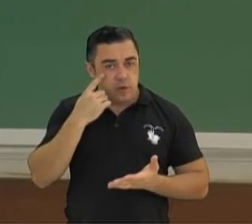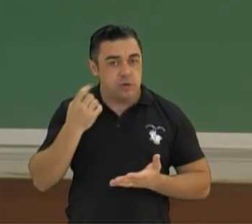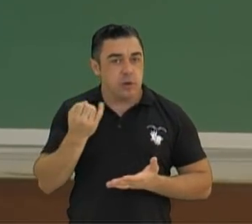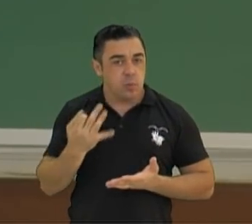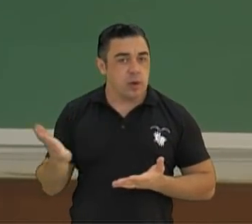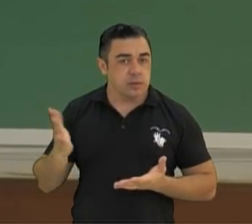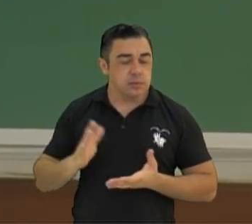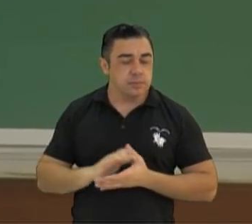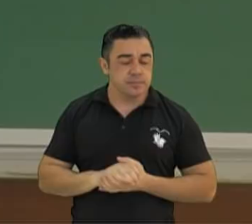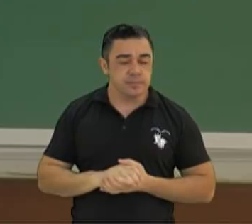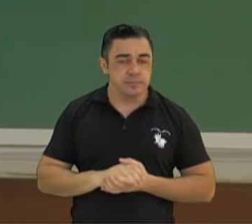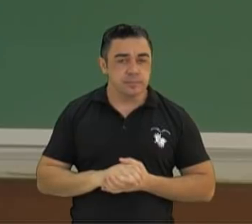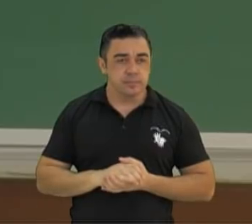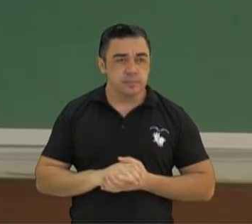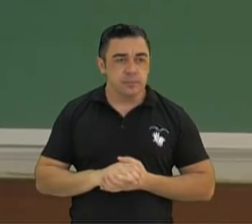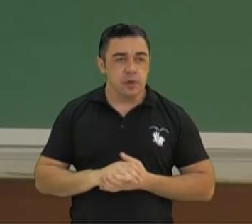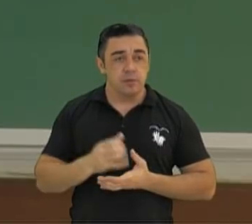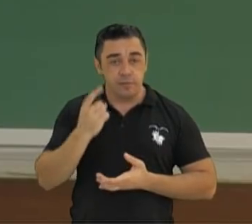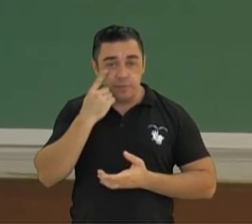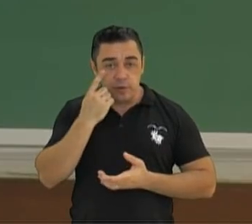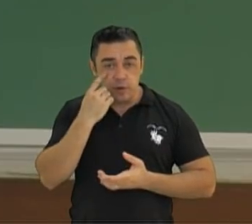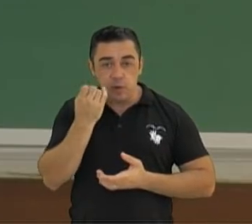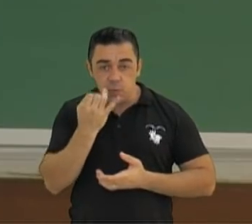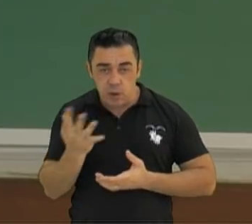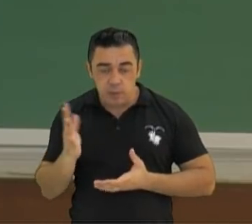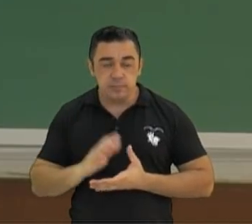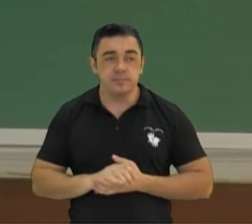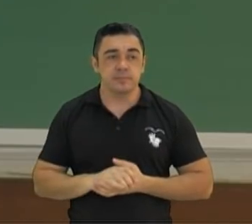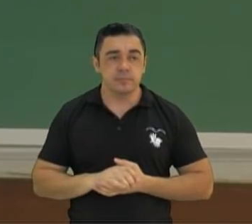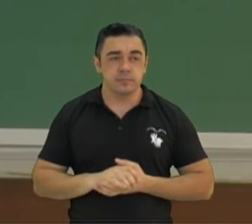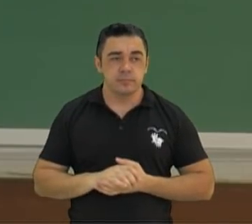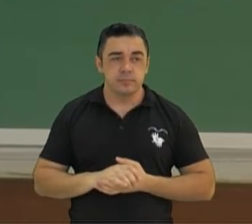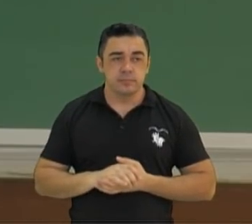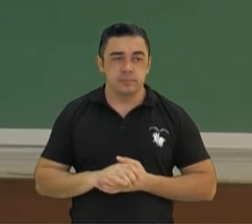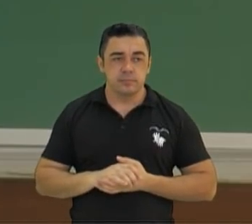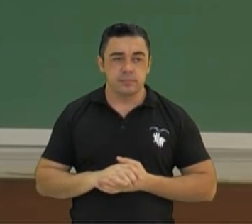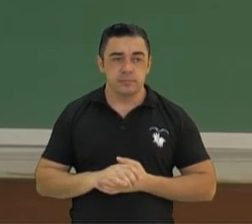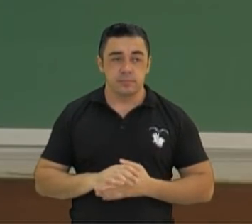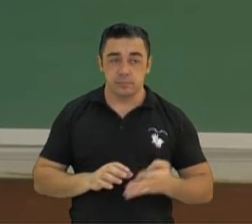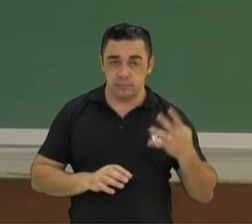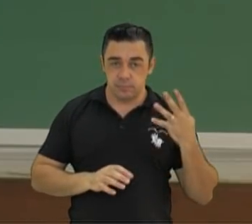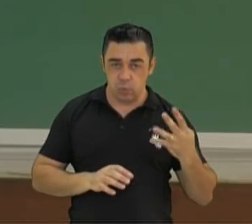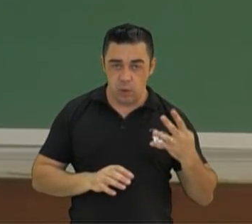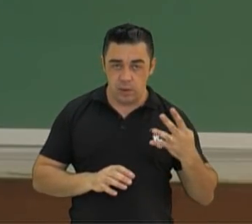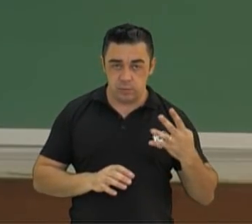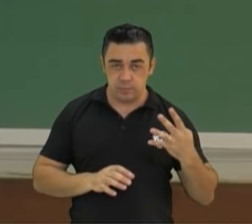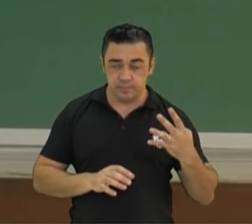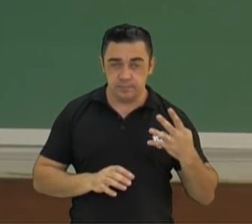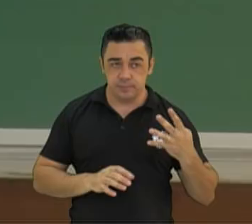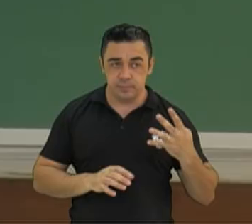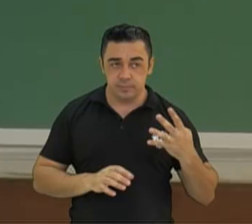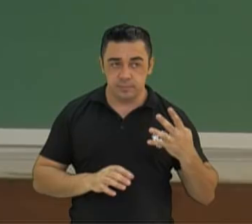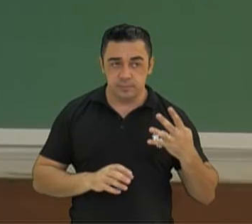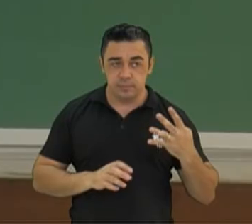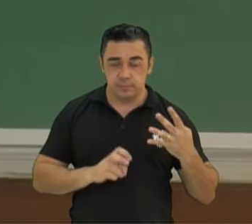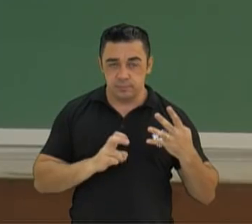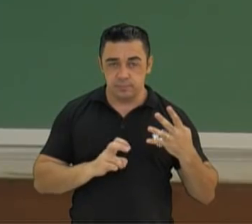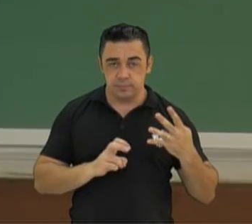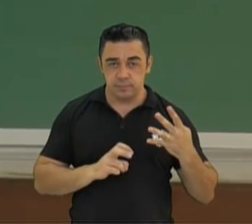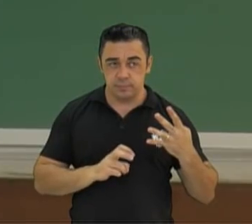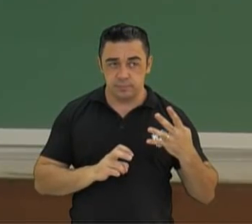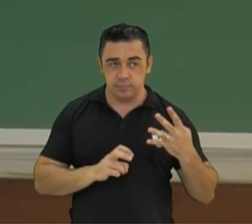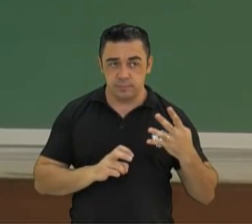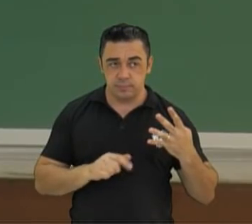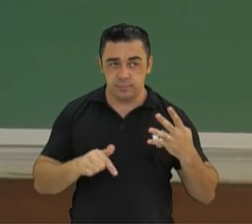tem no cubo. Então, contando aqui, ó, 1, 2, 3, 4, 5,